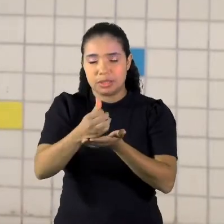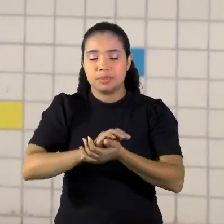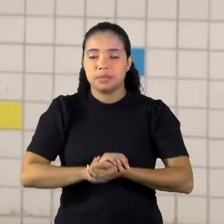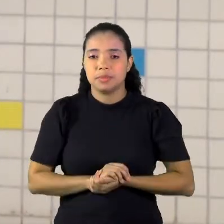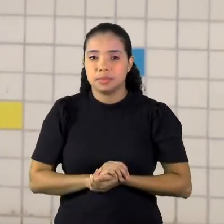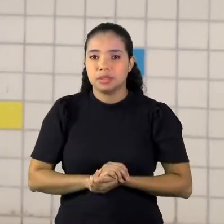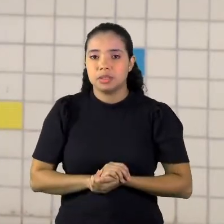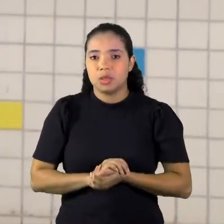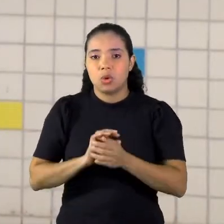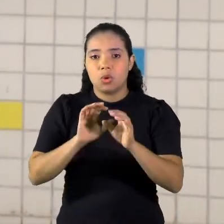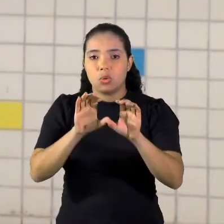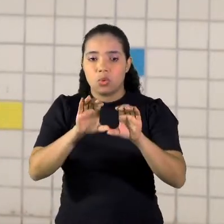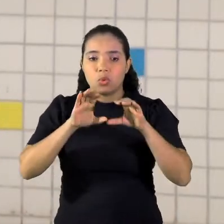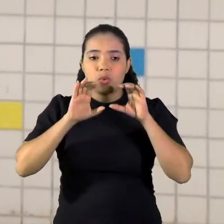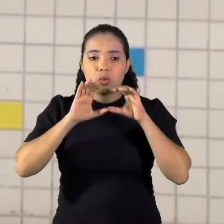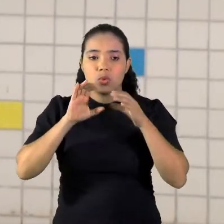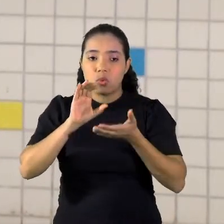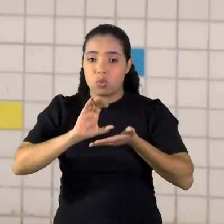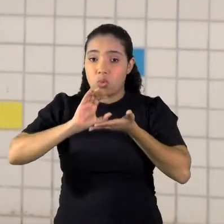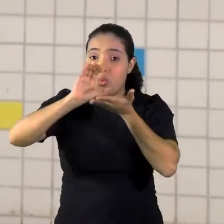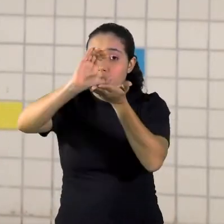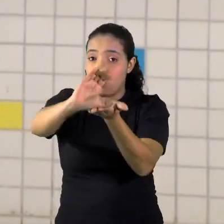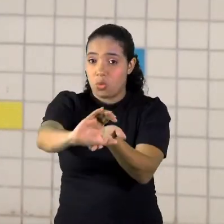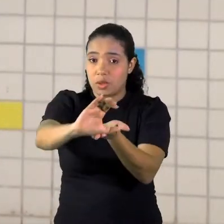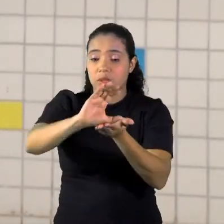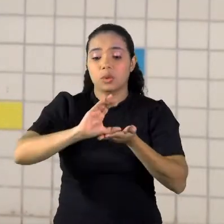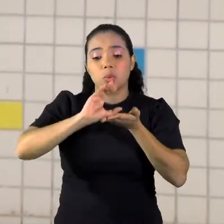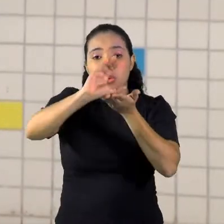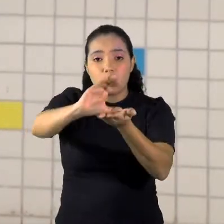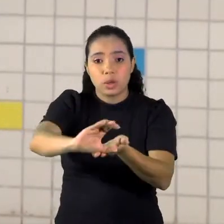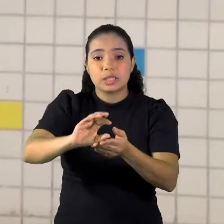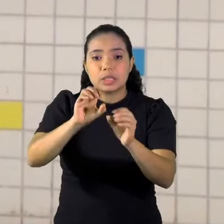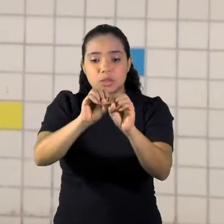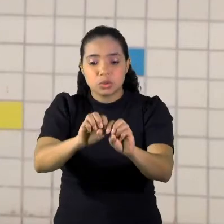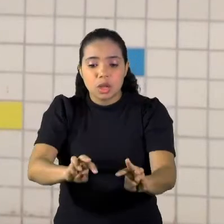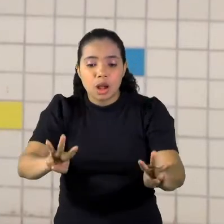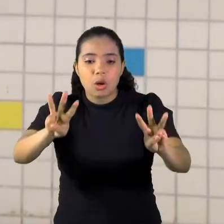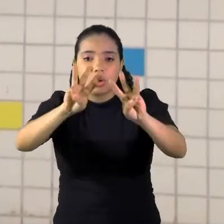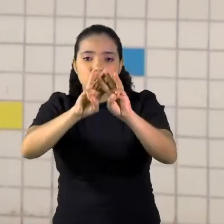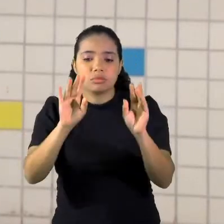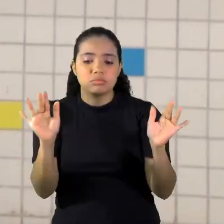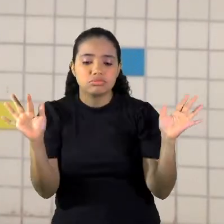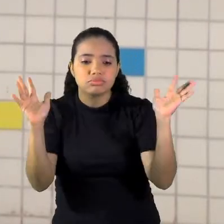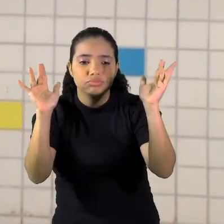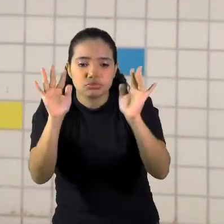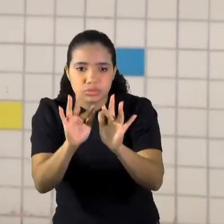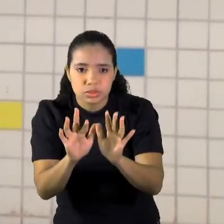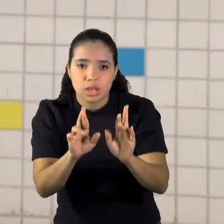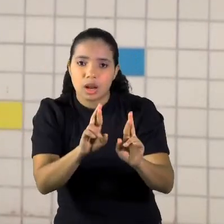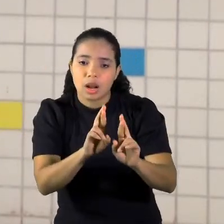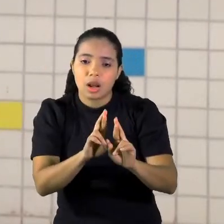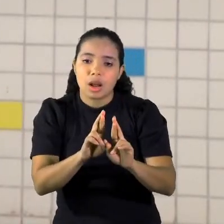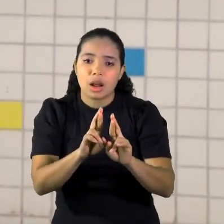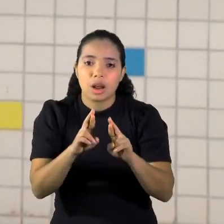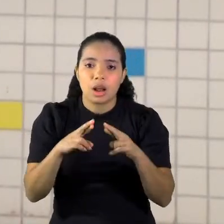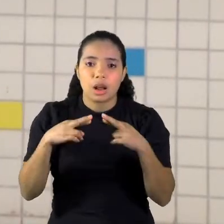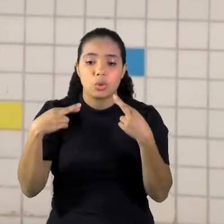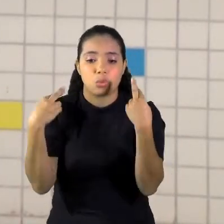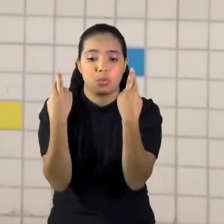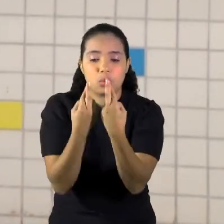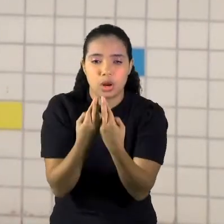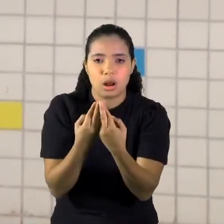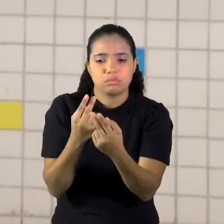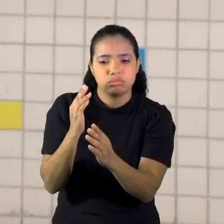O Conselho da ONU, ele costuma se reagrupar, ele costuma se reunir com a intenção de identificar